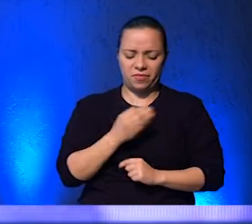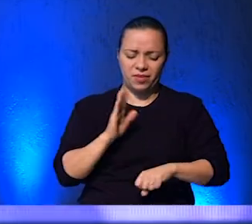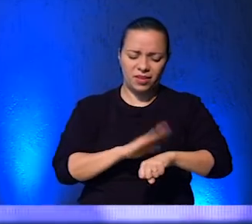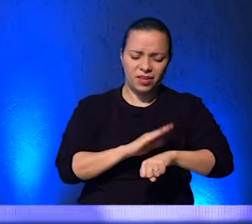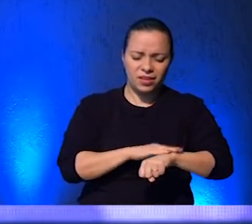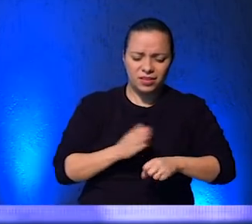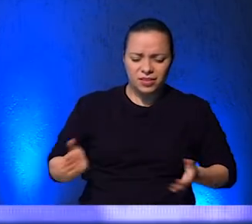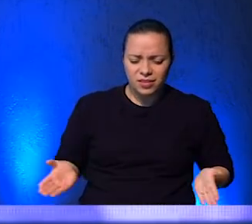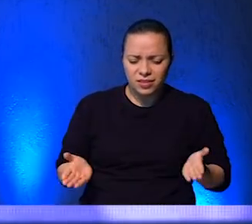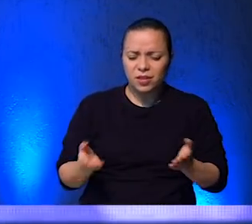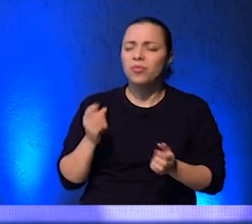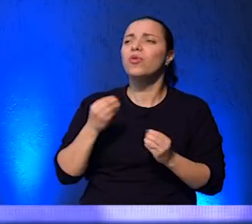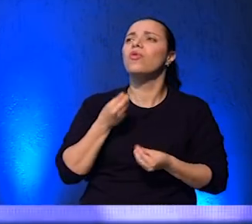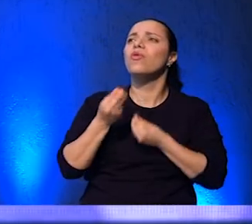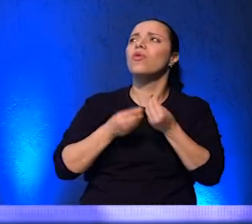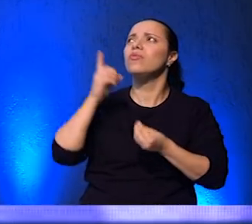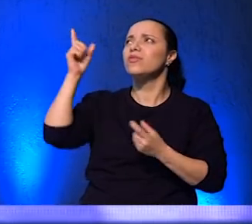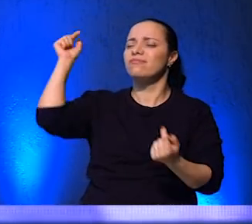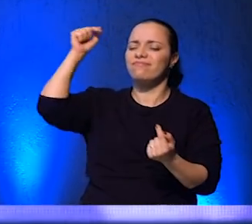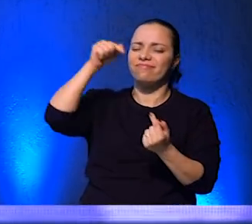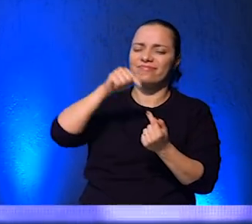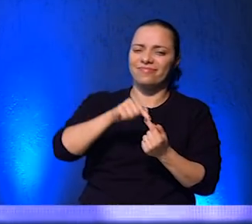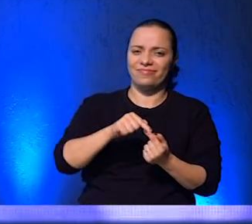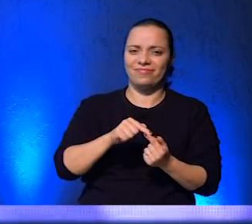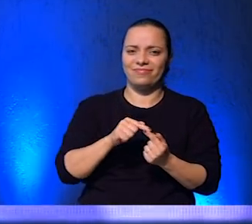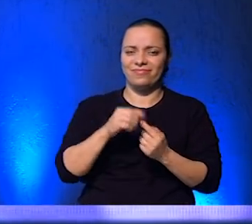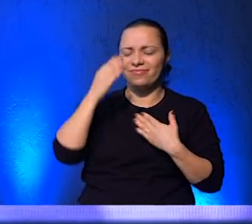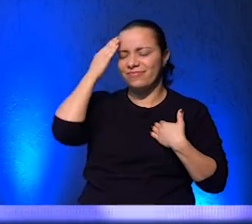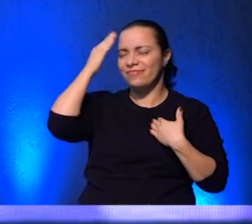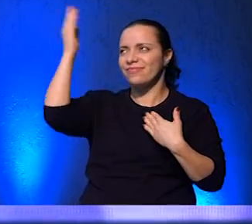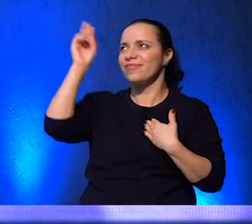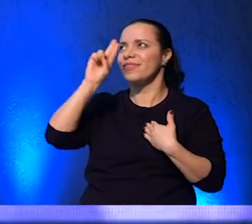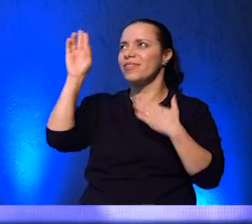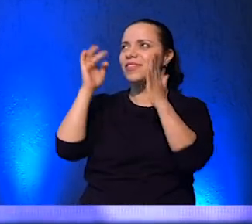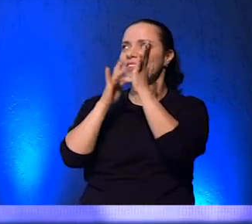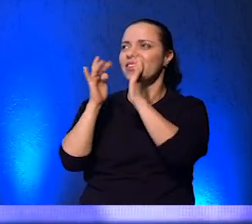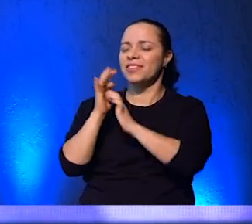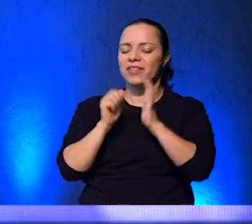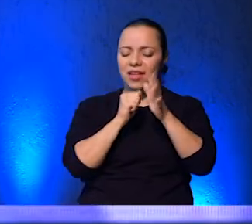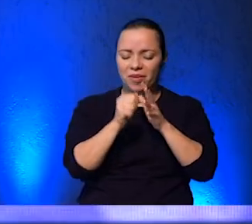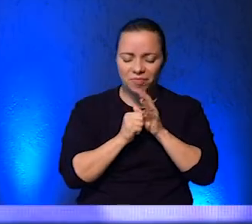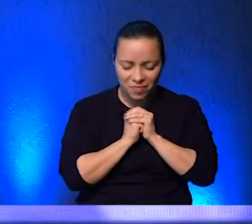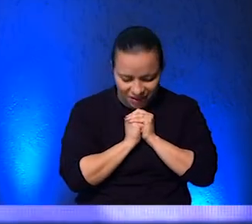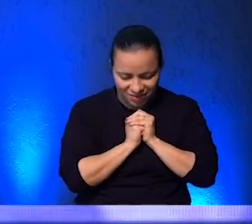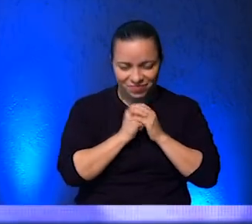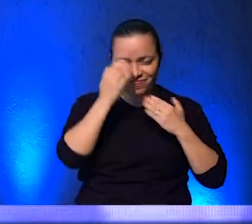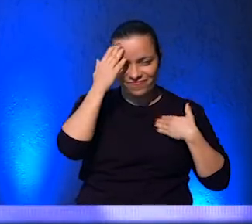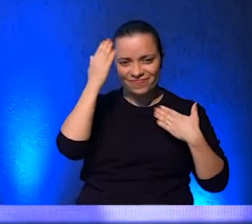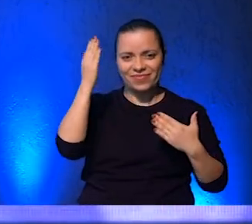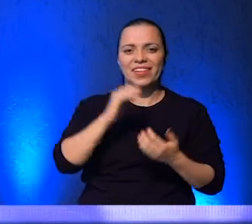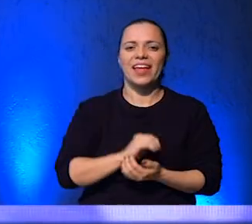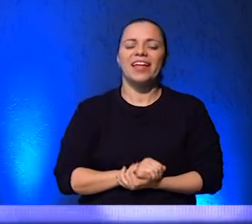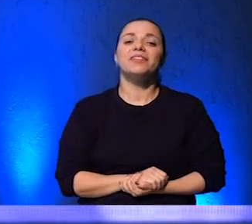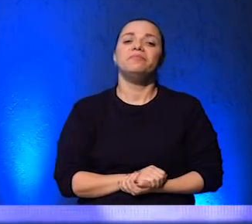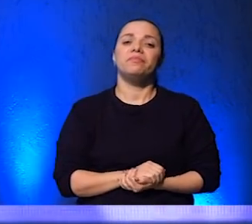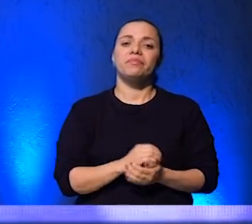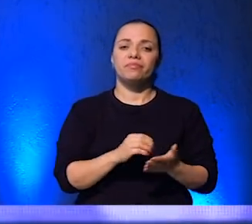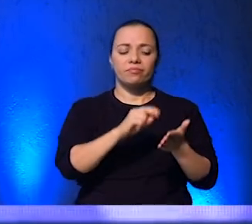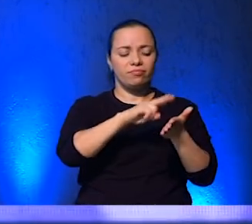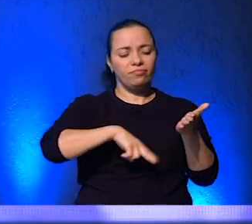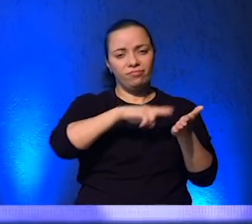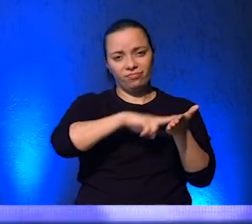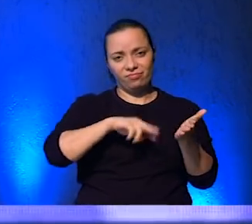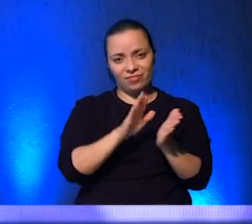planejou nós te agradecemos em nome de jesus amém e amém graças a deus o